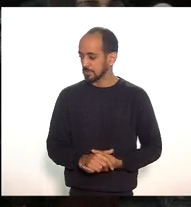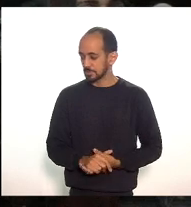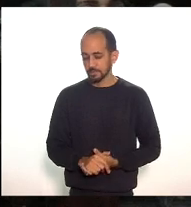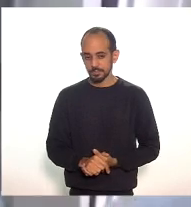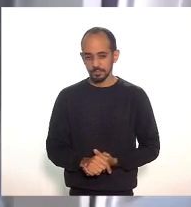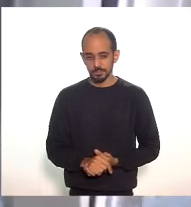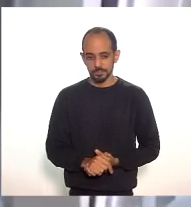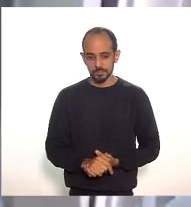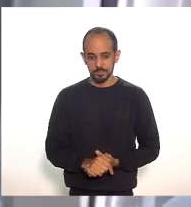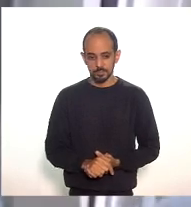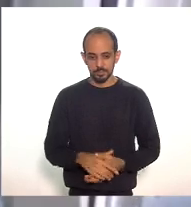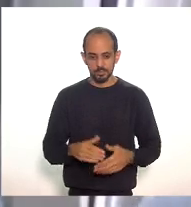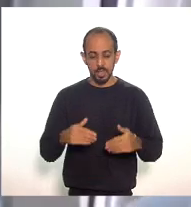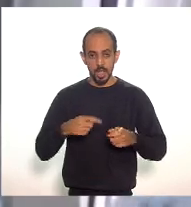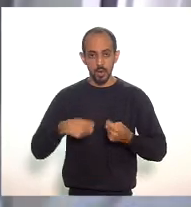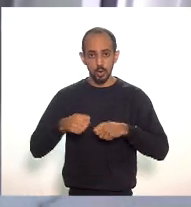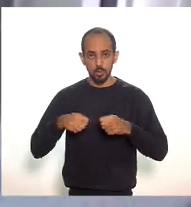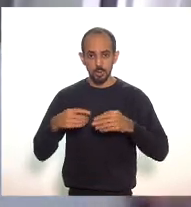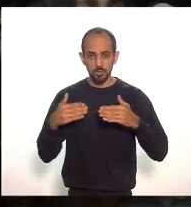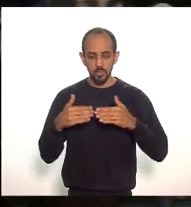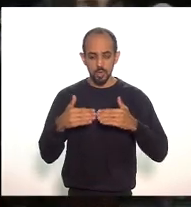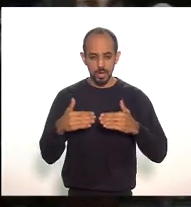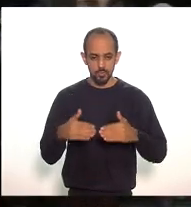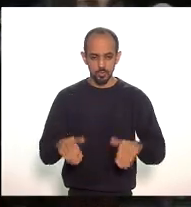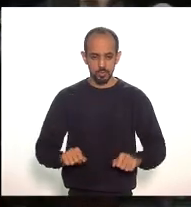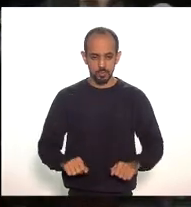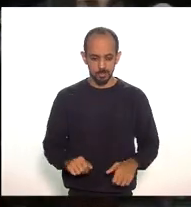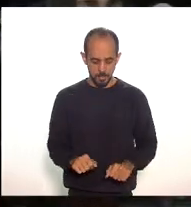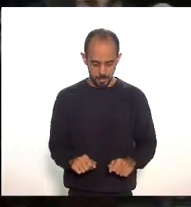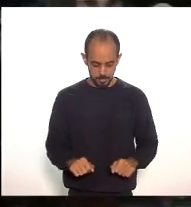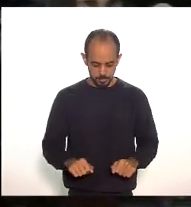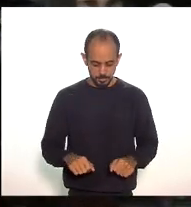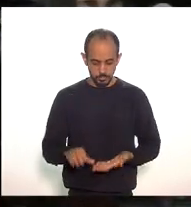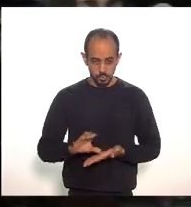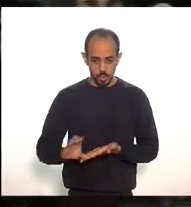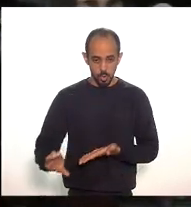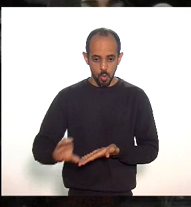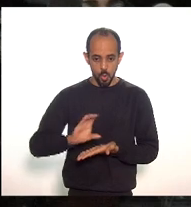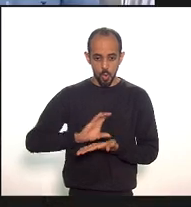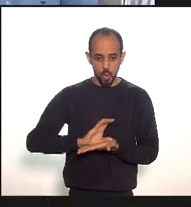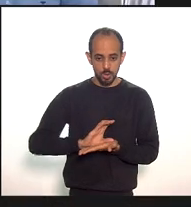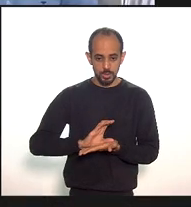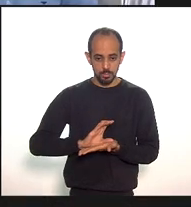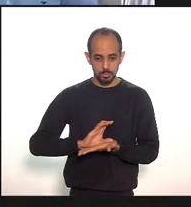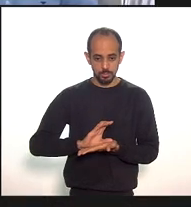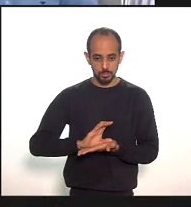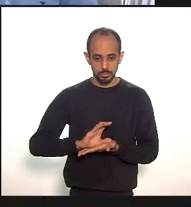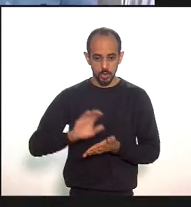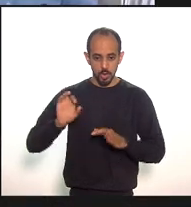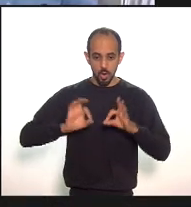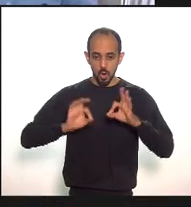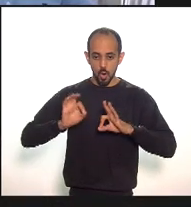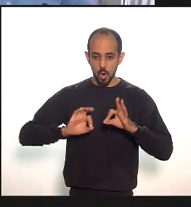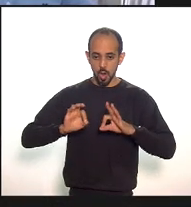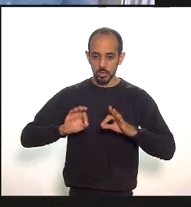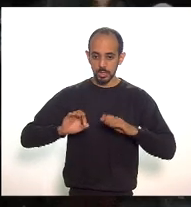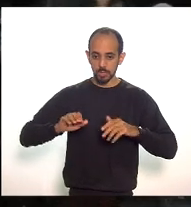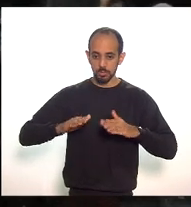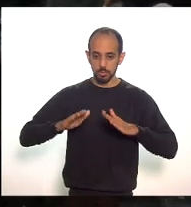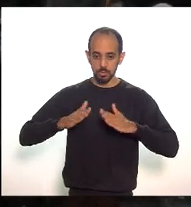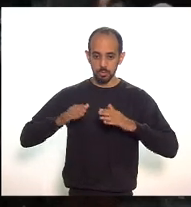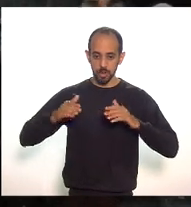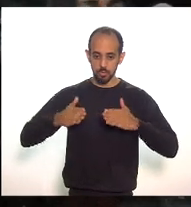o parecer da comissão de Economia favorável pela comissão de orçamento Deputado Rodrigo de ordem sobre a votação presidente